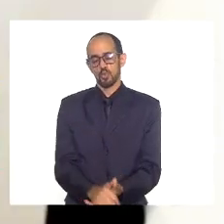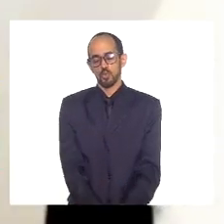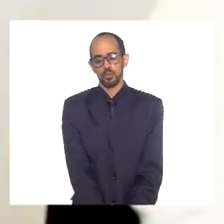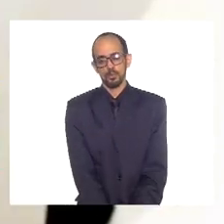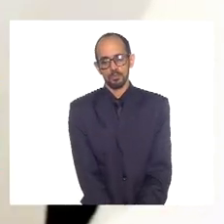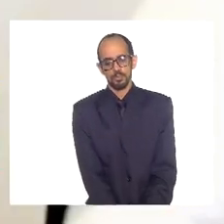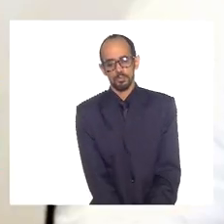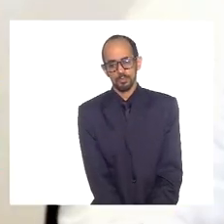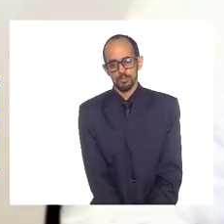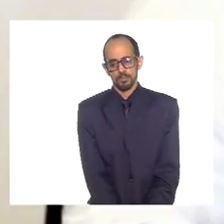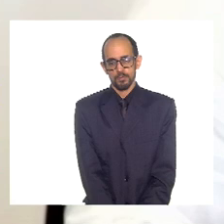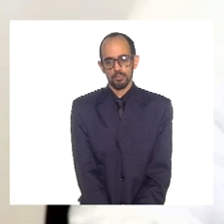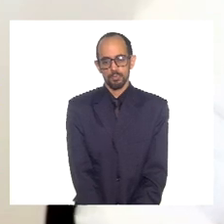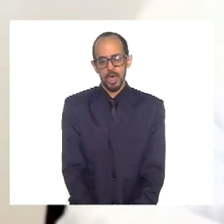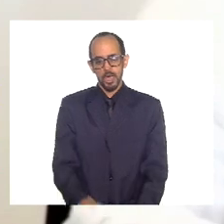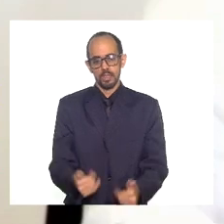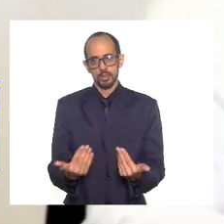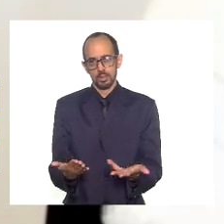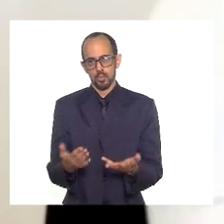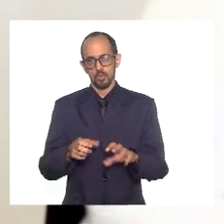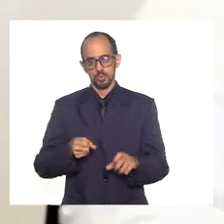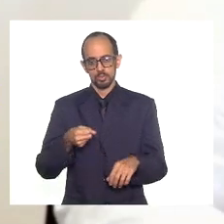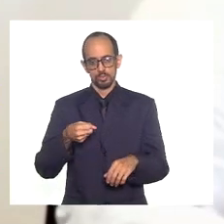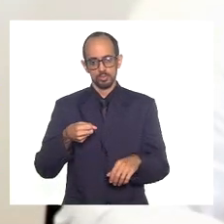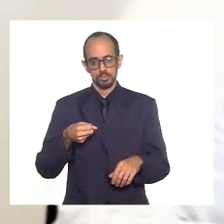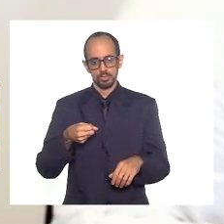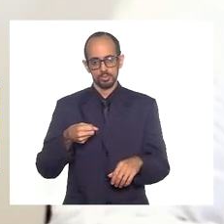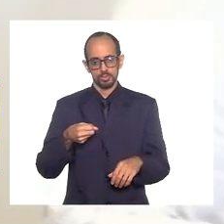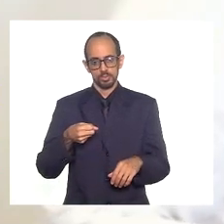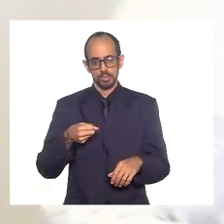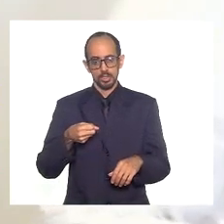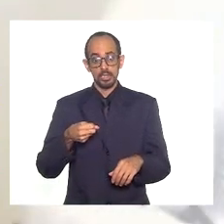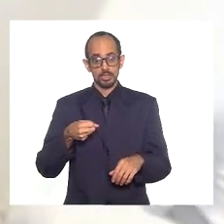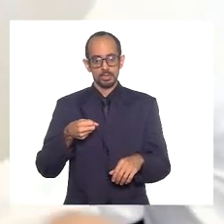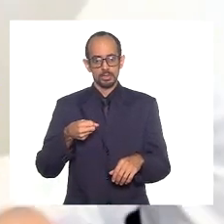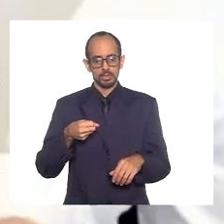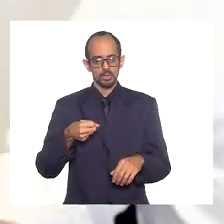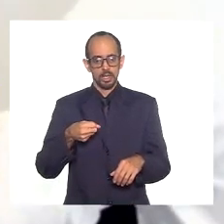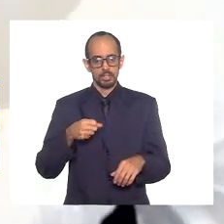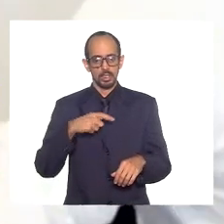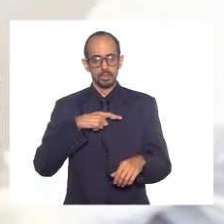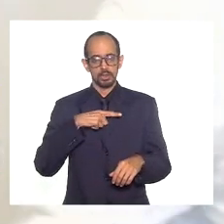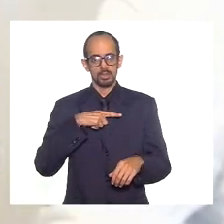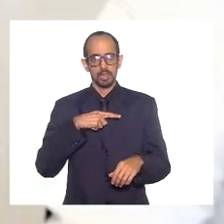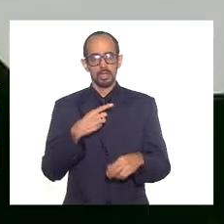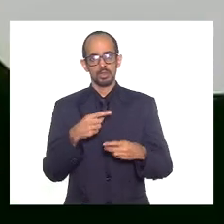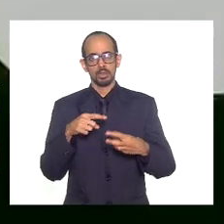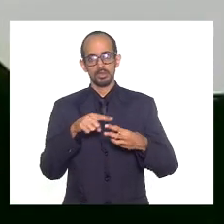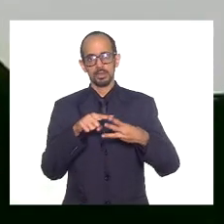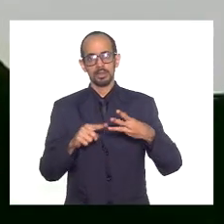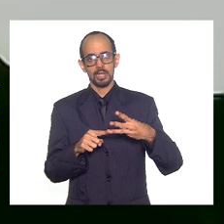Não, então, na verdade, se for todos... Se for todos, tem três prejudicados, né? É.